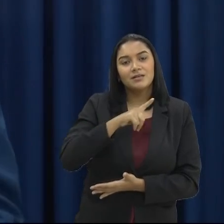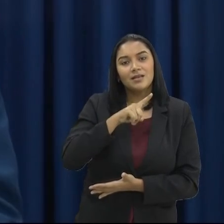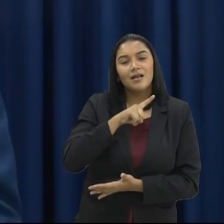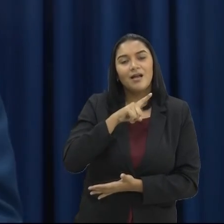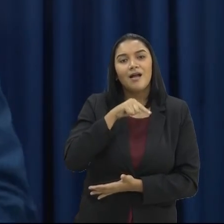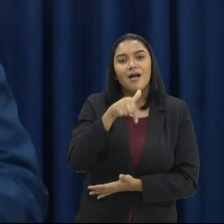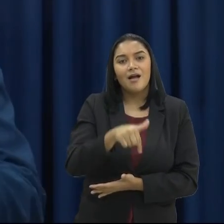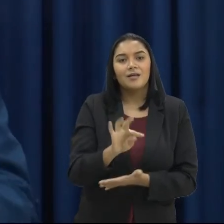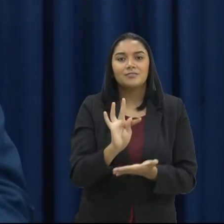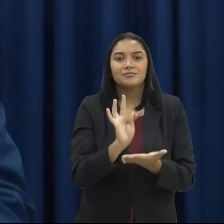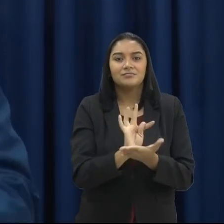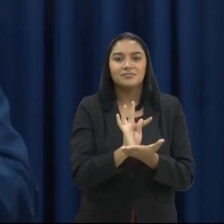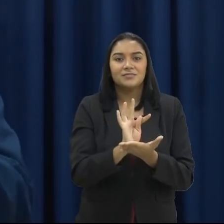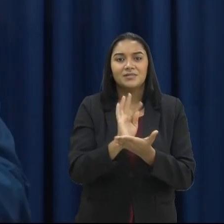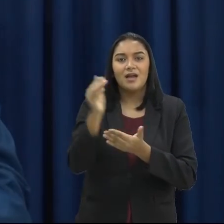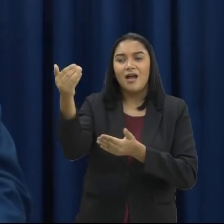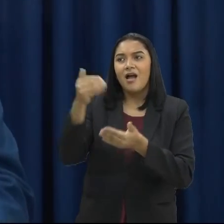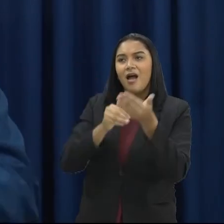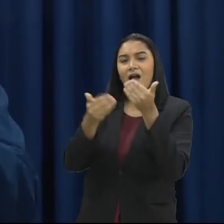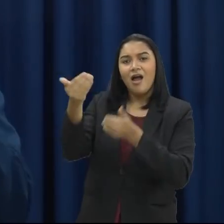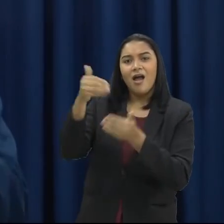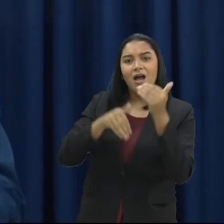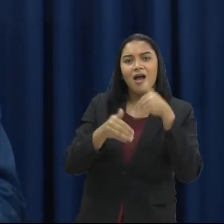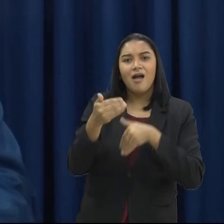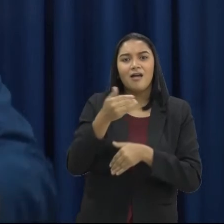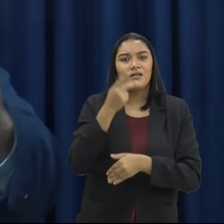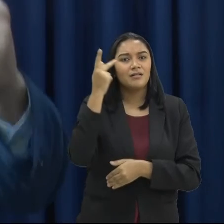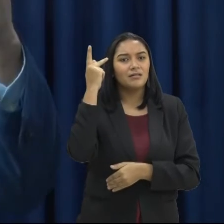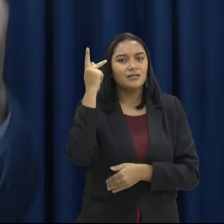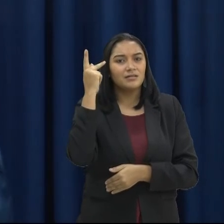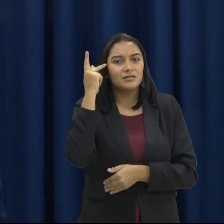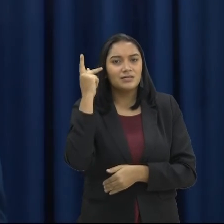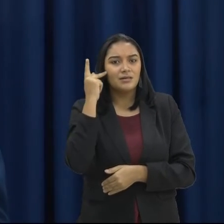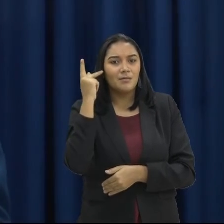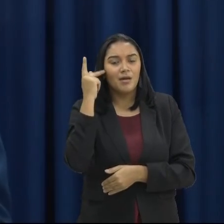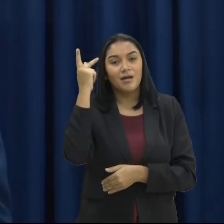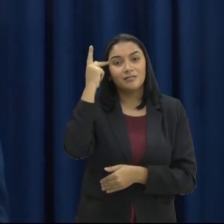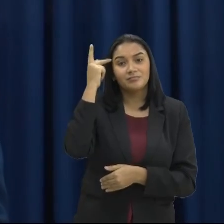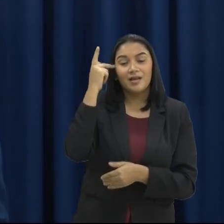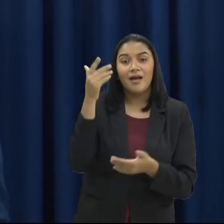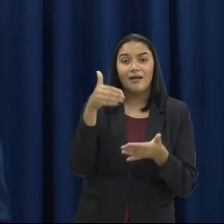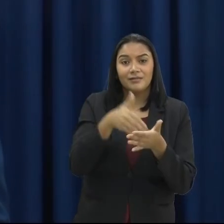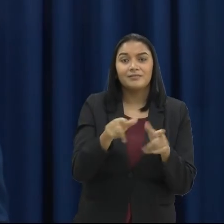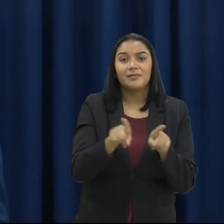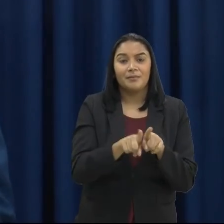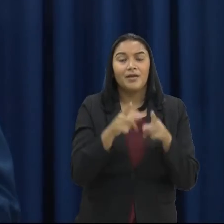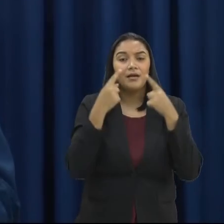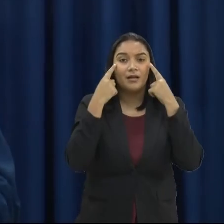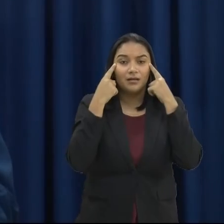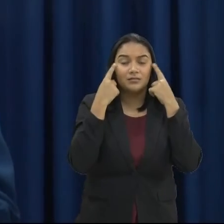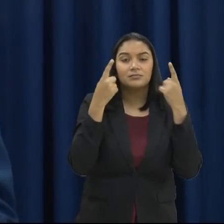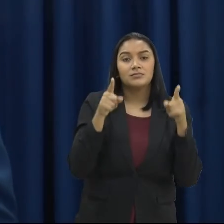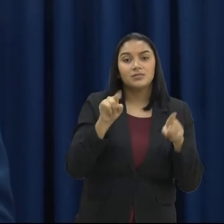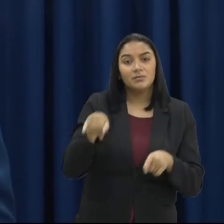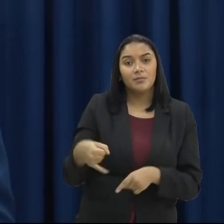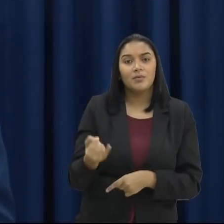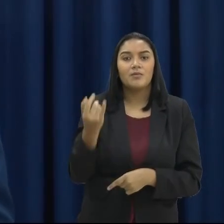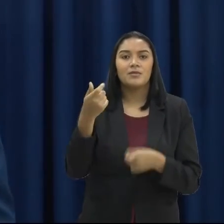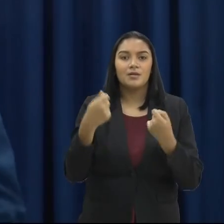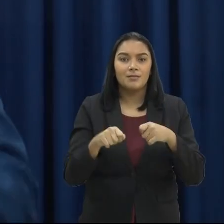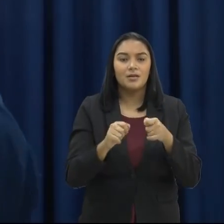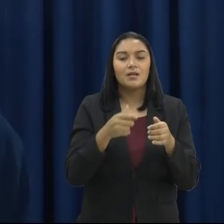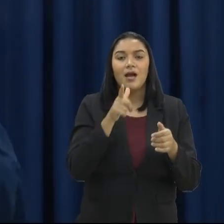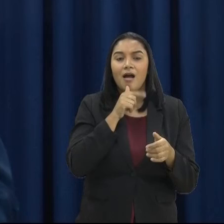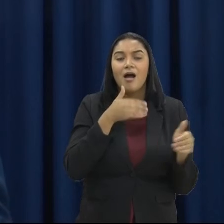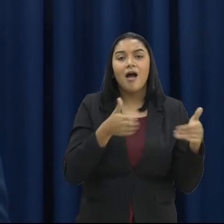é importado de Tianguá, de Pernambuco, de São Paulo, até da China. Nós precisamos aproveitar nossos